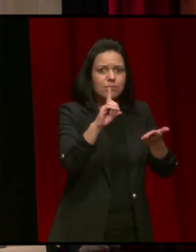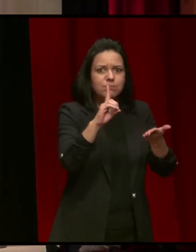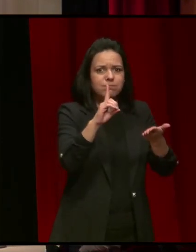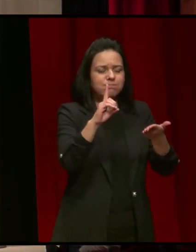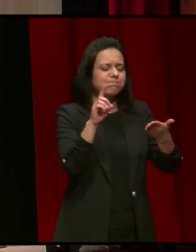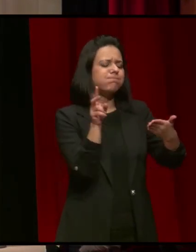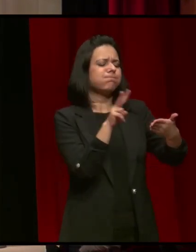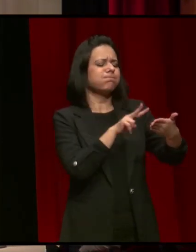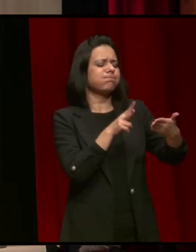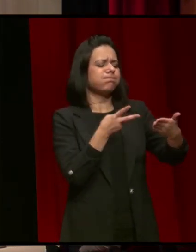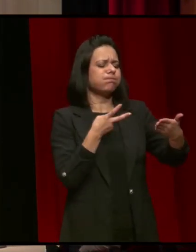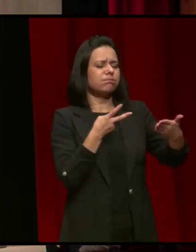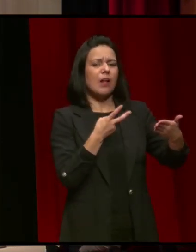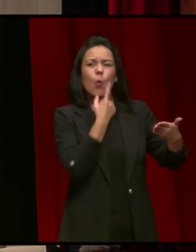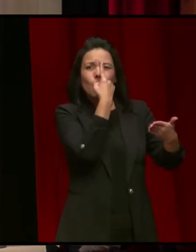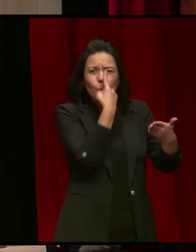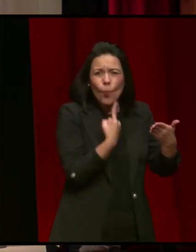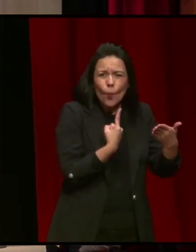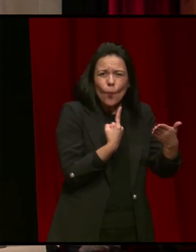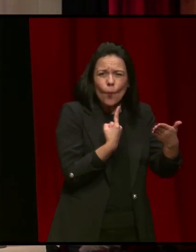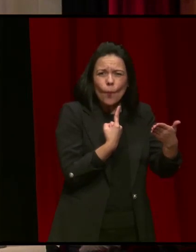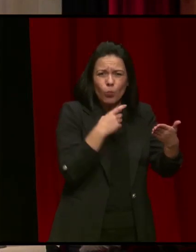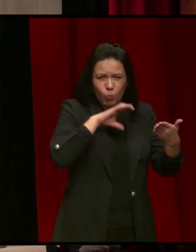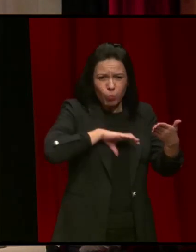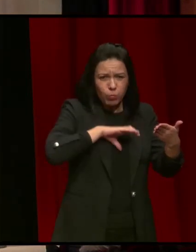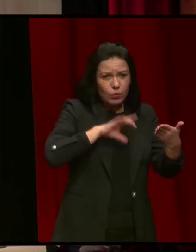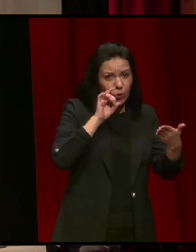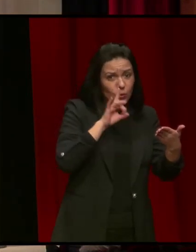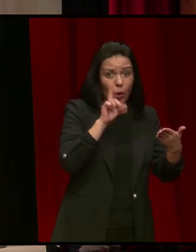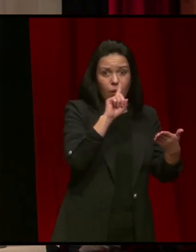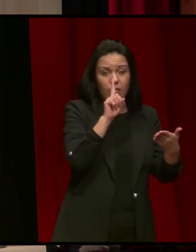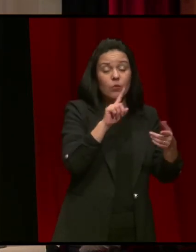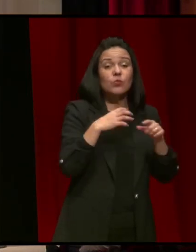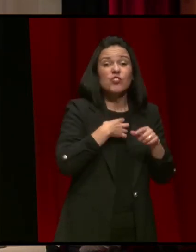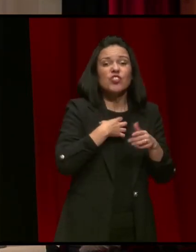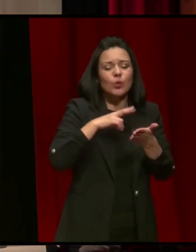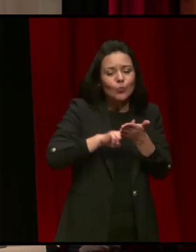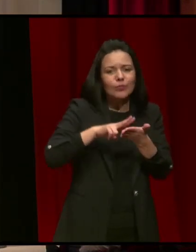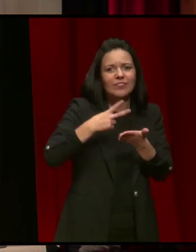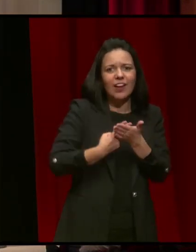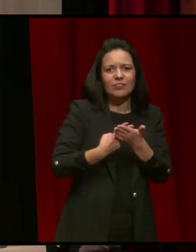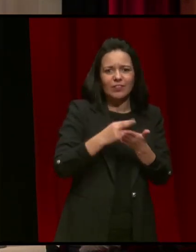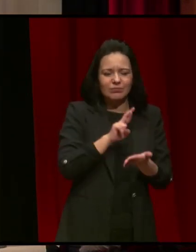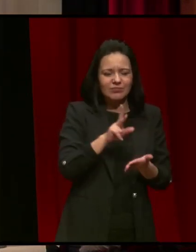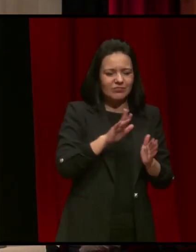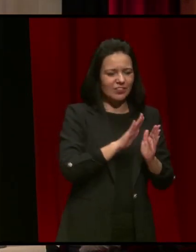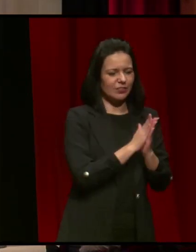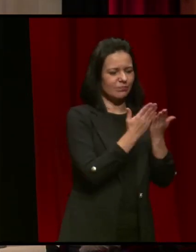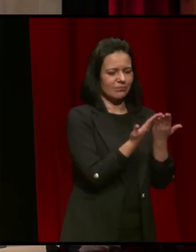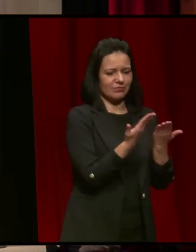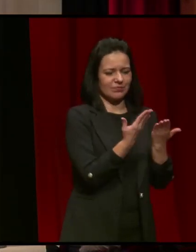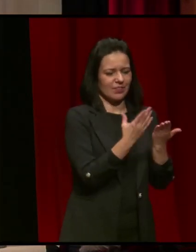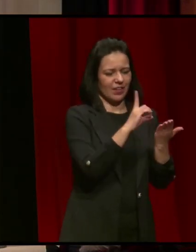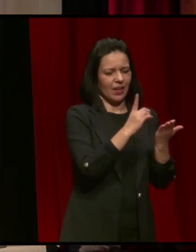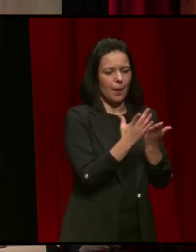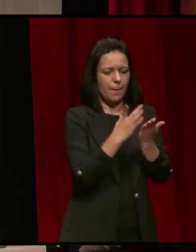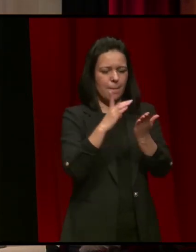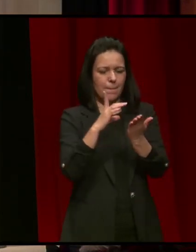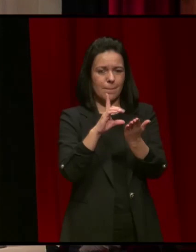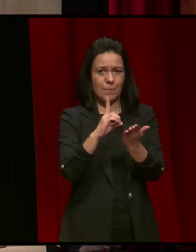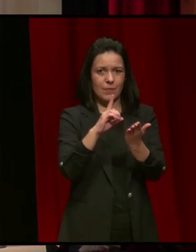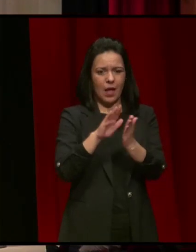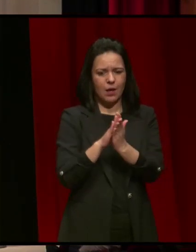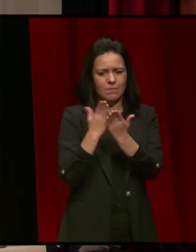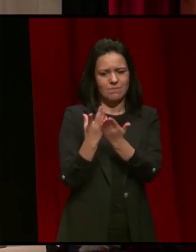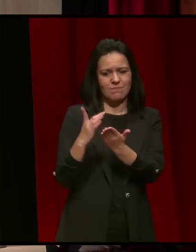com outras traduções. A gente não precisa estudar grego e hebraico para poder estudar a Escritura bem. Hoje temos muitas